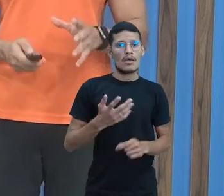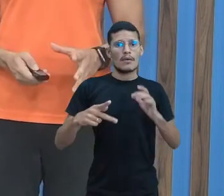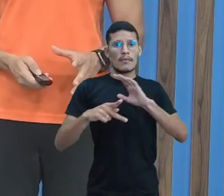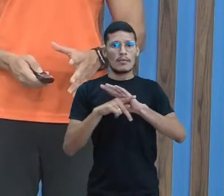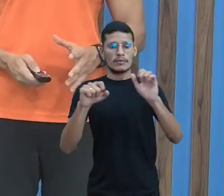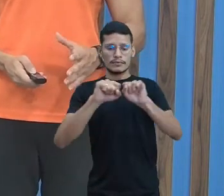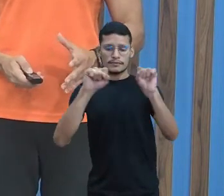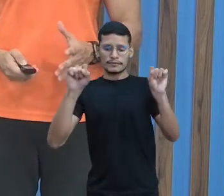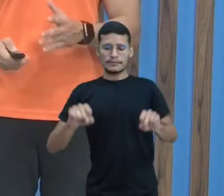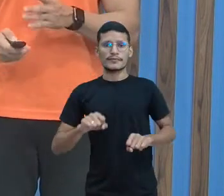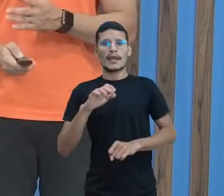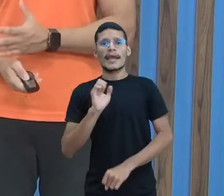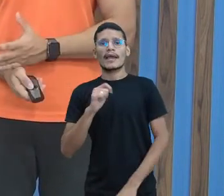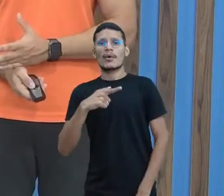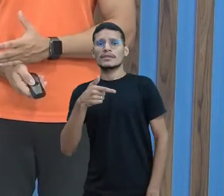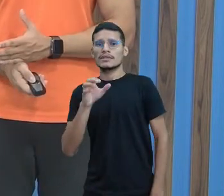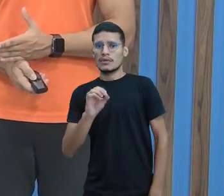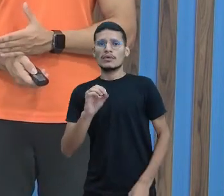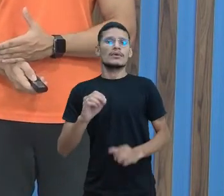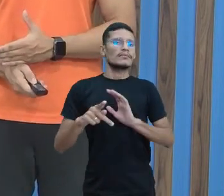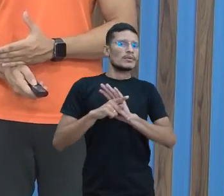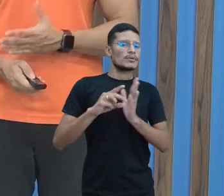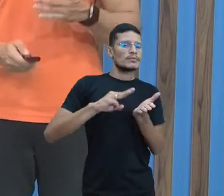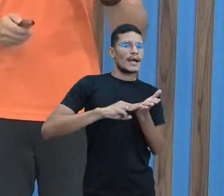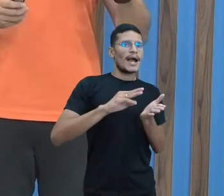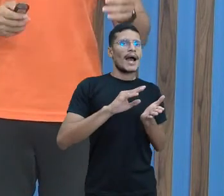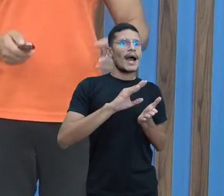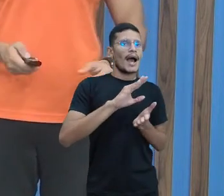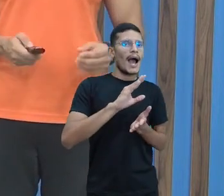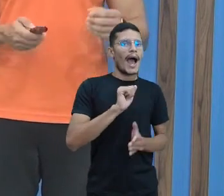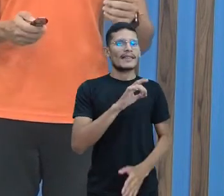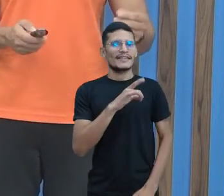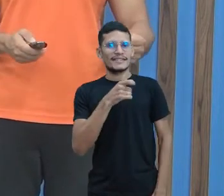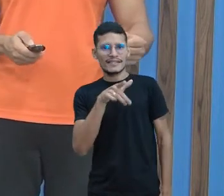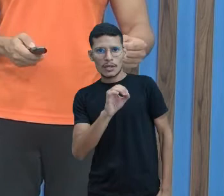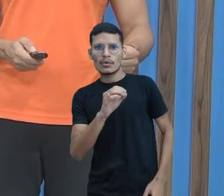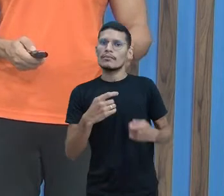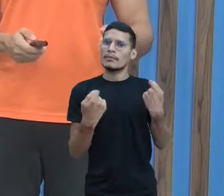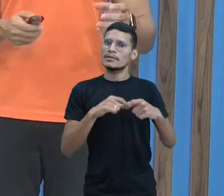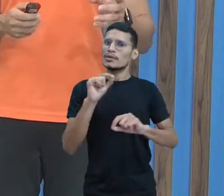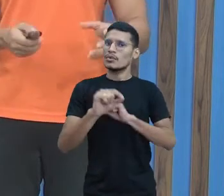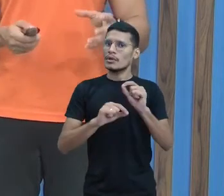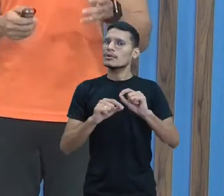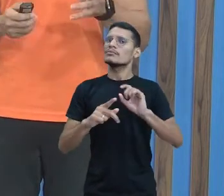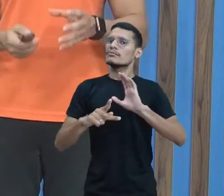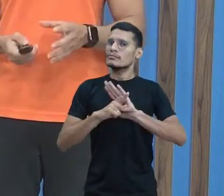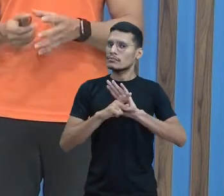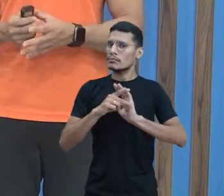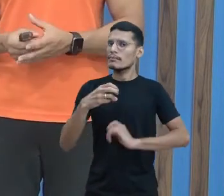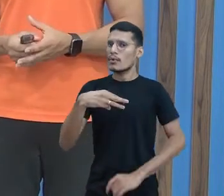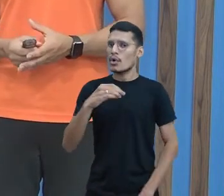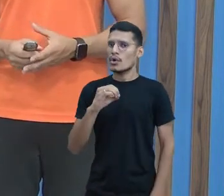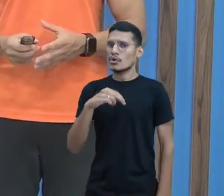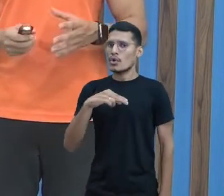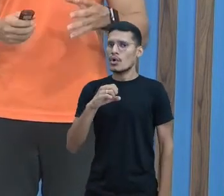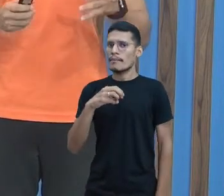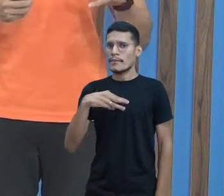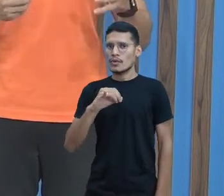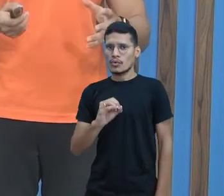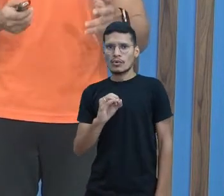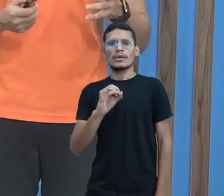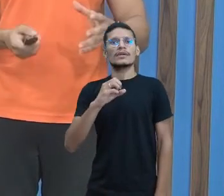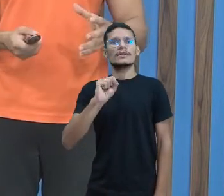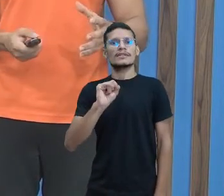o sistema de equação pelo método da adição, precisa ter lá um monômio simétrico, para que a